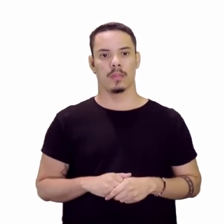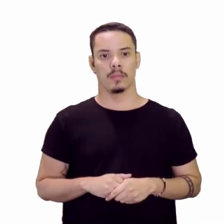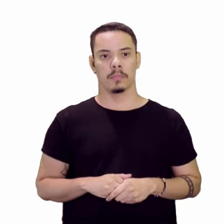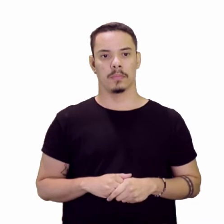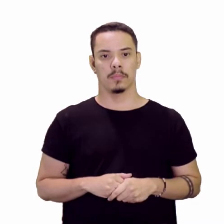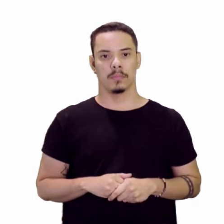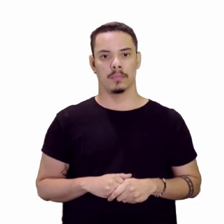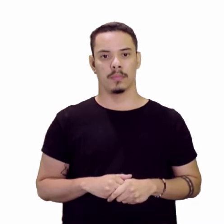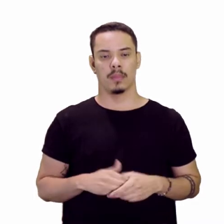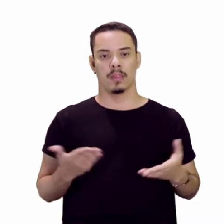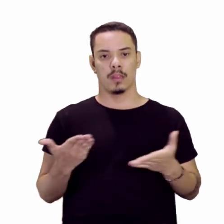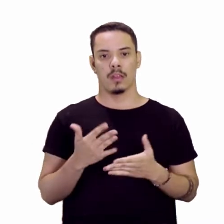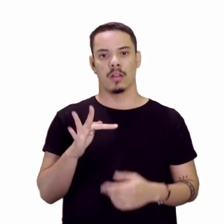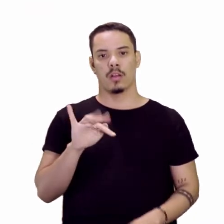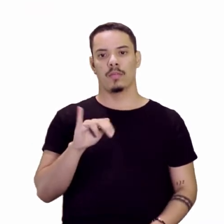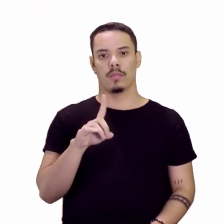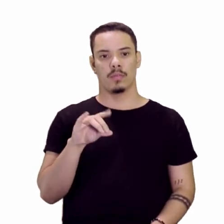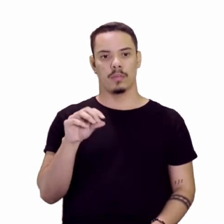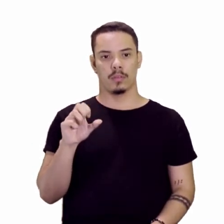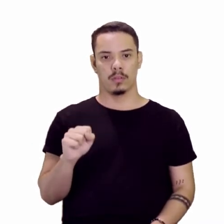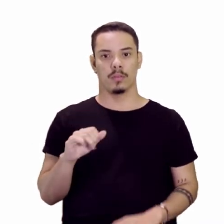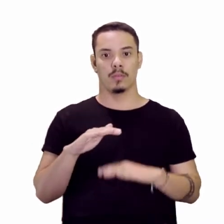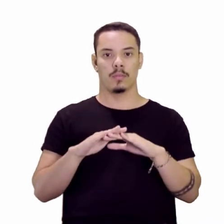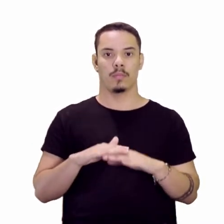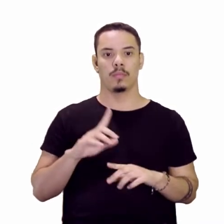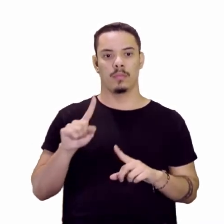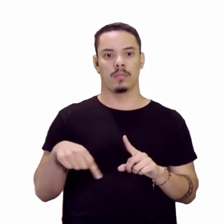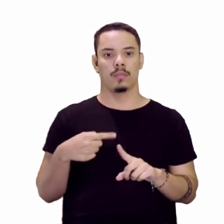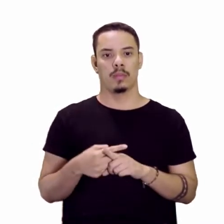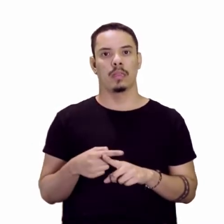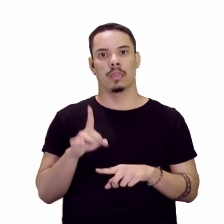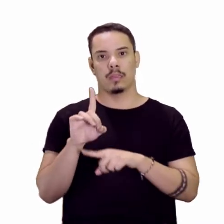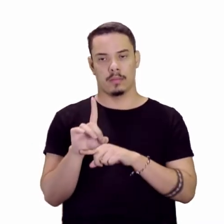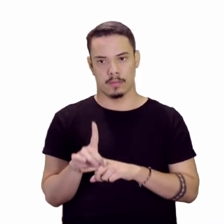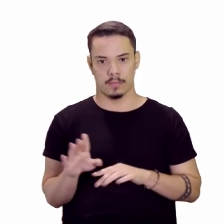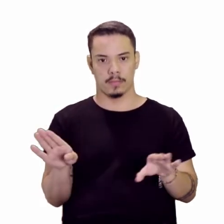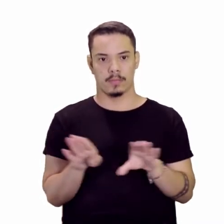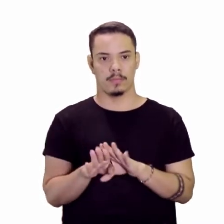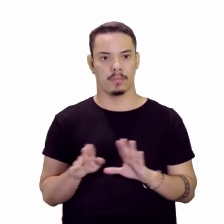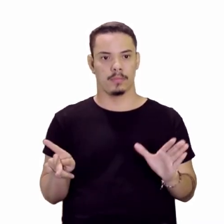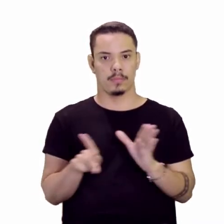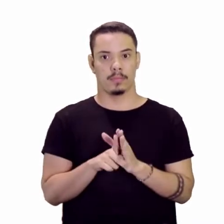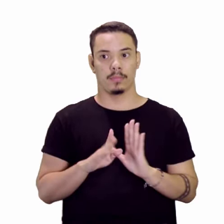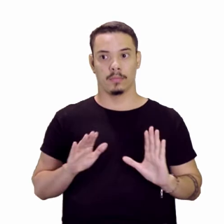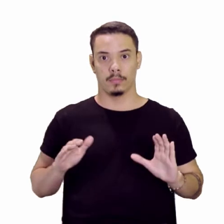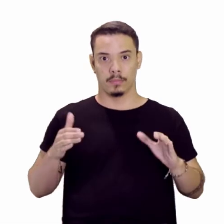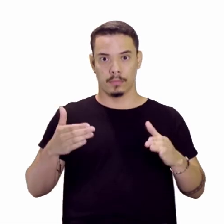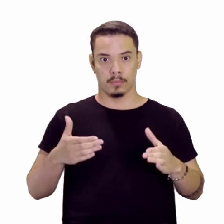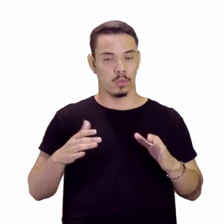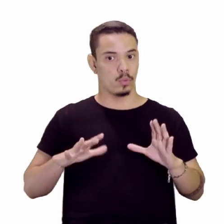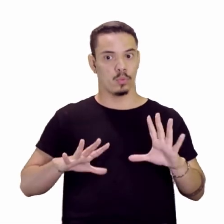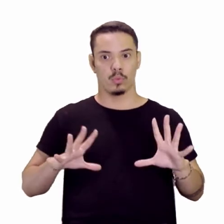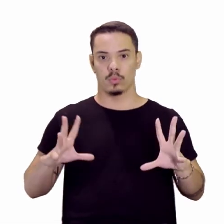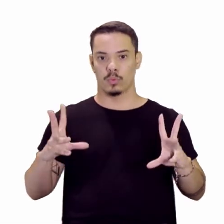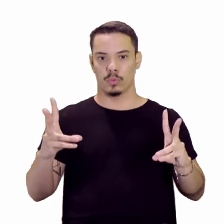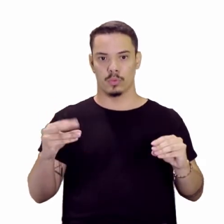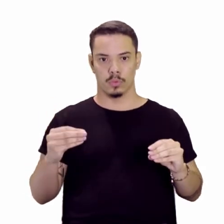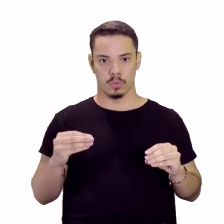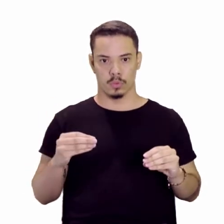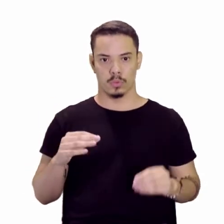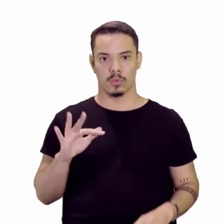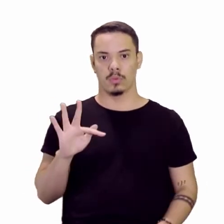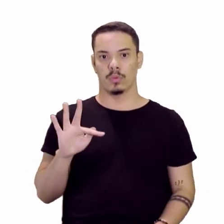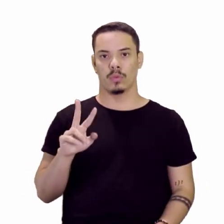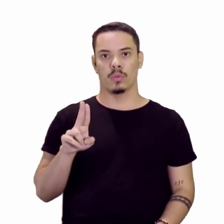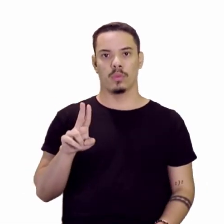Agora é fluidos, né? Fluidos. Pressão, a densidade de massa específica. E ali é tudo que flui, né, Décio? Então,